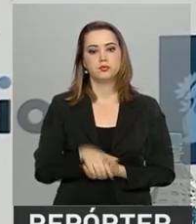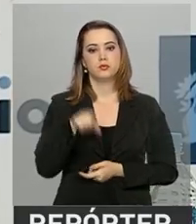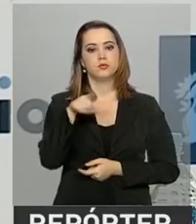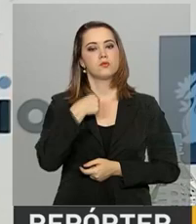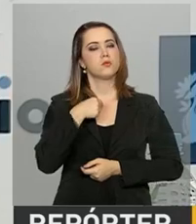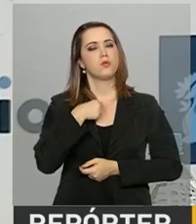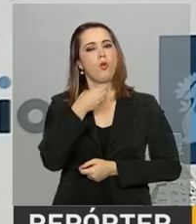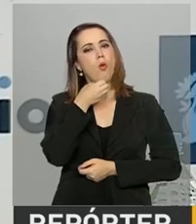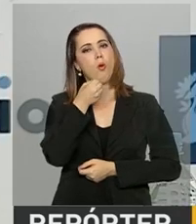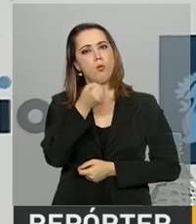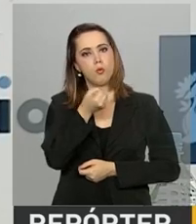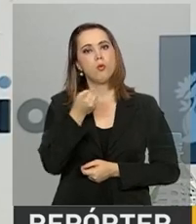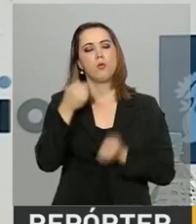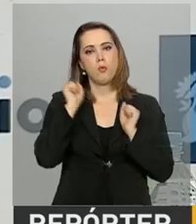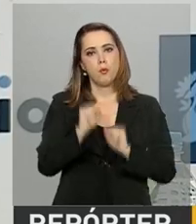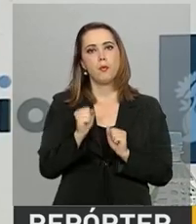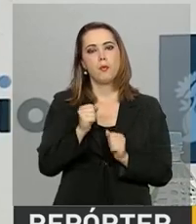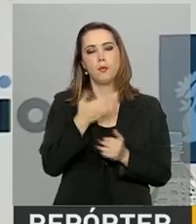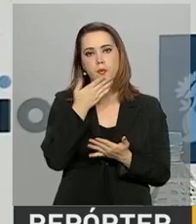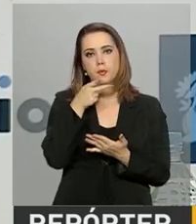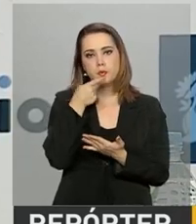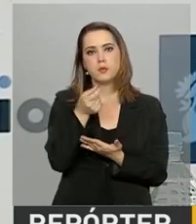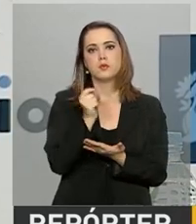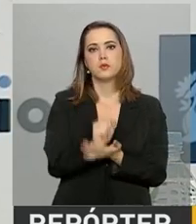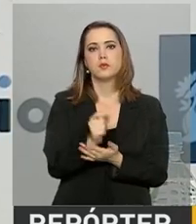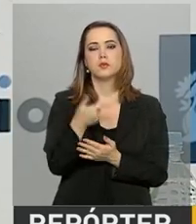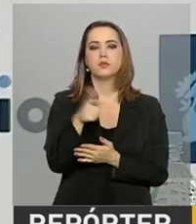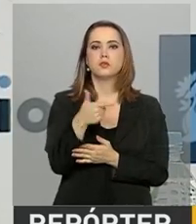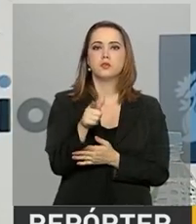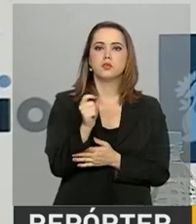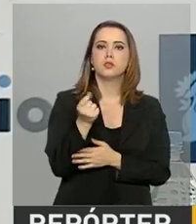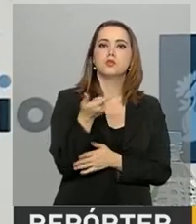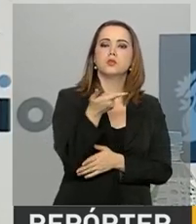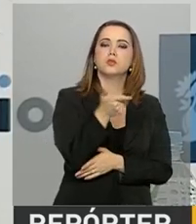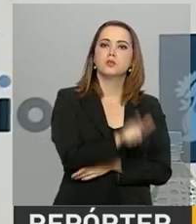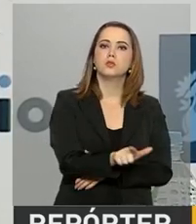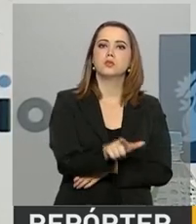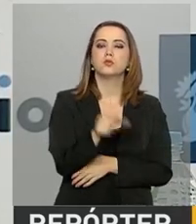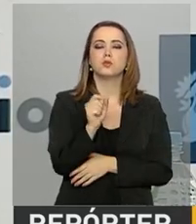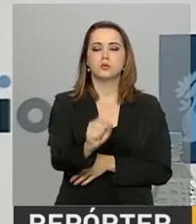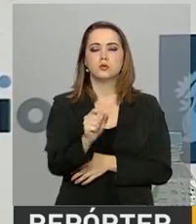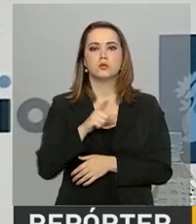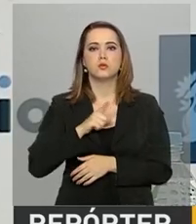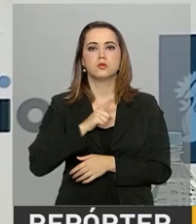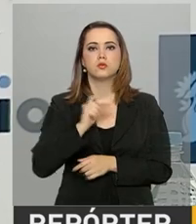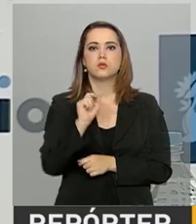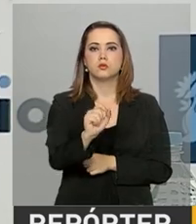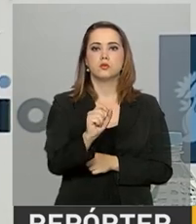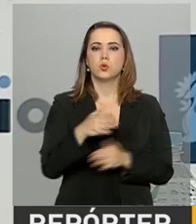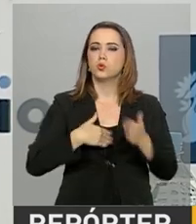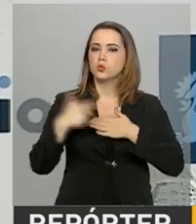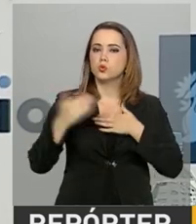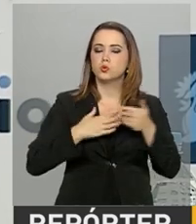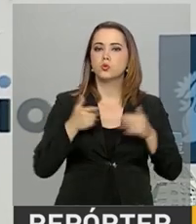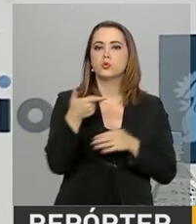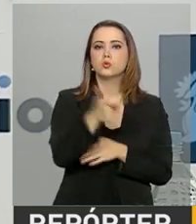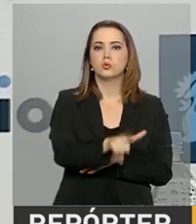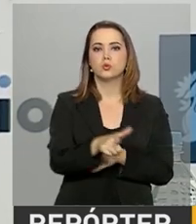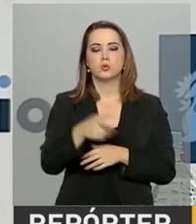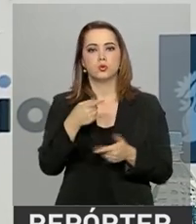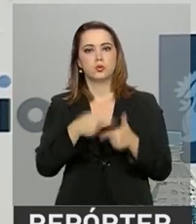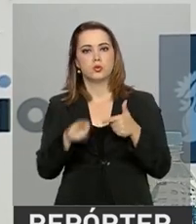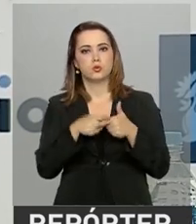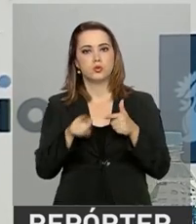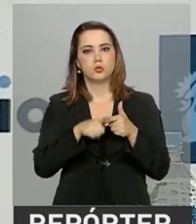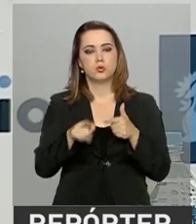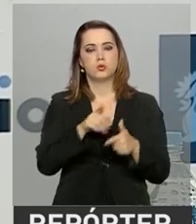afirmar é que não há nenhuma hipótese de nós termos qualquer tipo de problema na realização dos Jogos